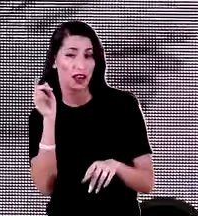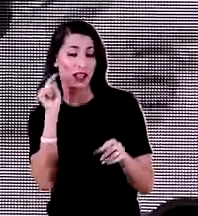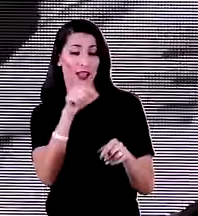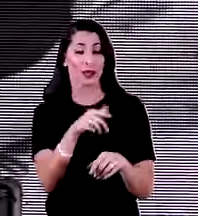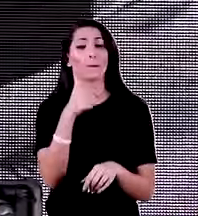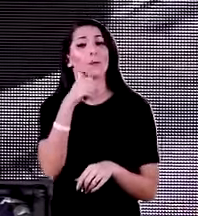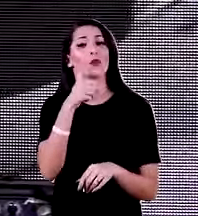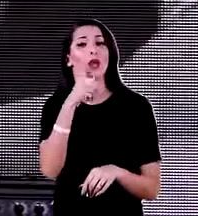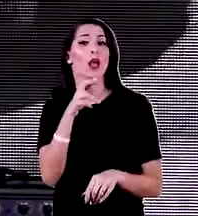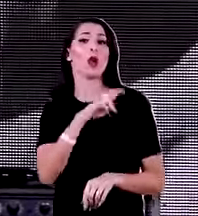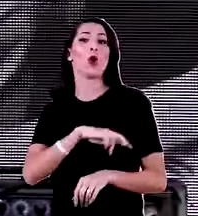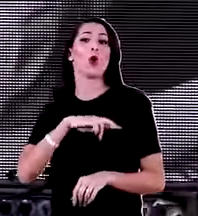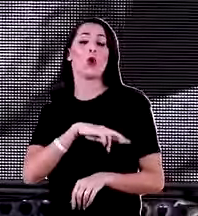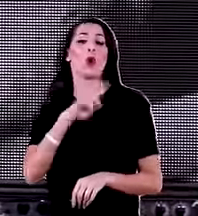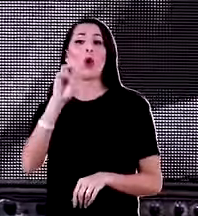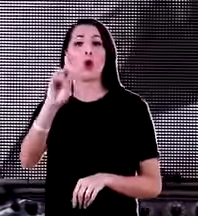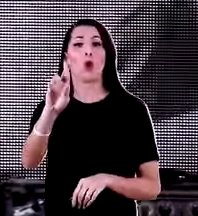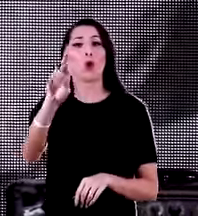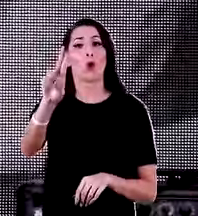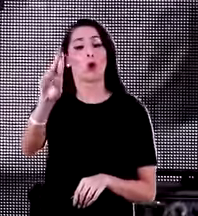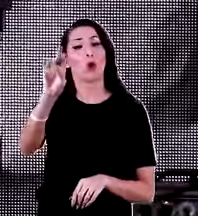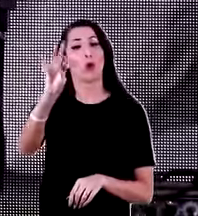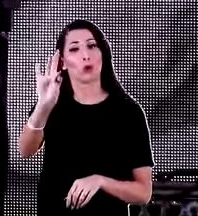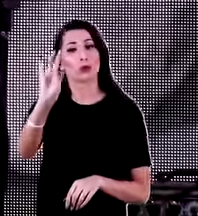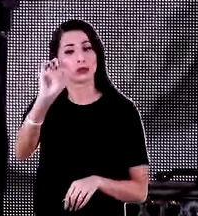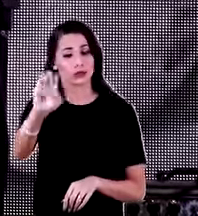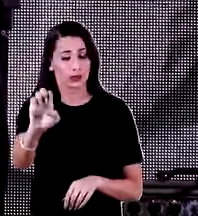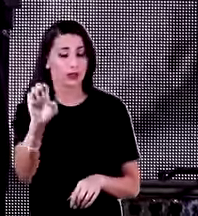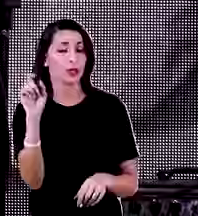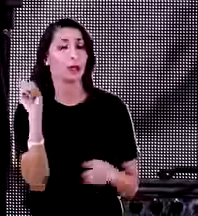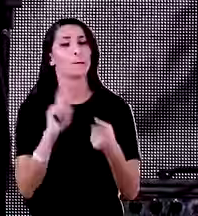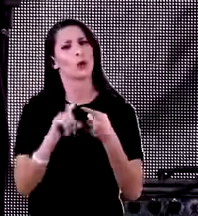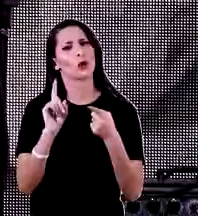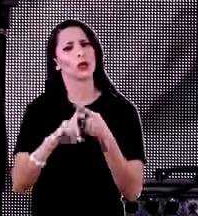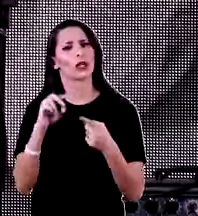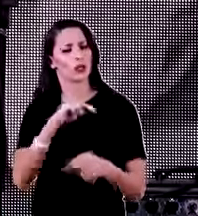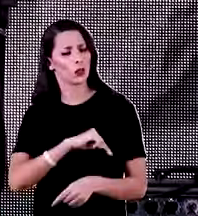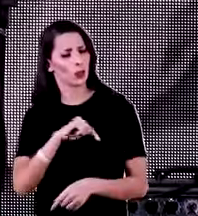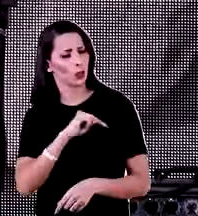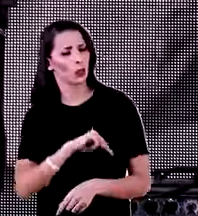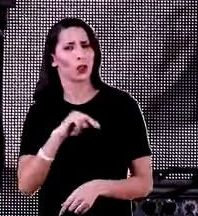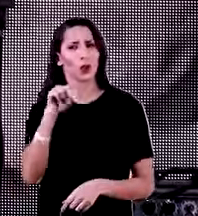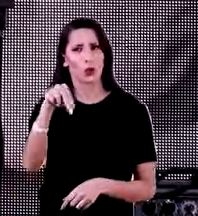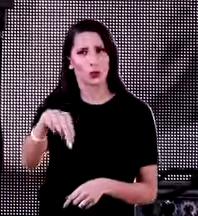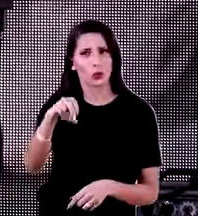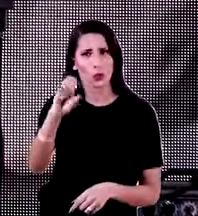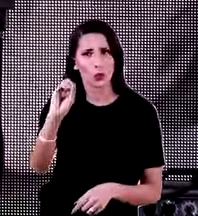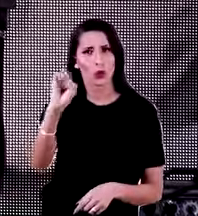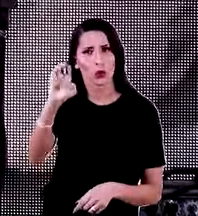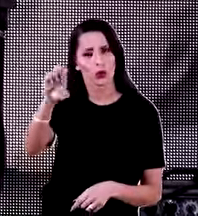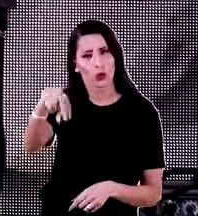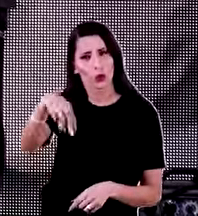chorou, botou a culpa em Deus, disse que Deus se voltou contra ela, ficou amarga. Foi ou não foi? Quem já leu aqui o texto?